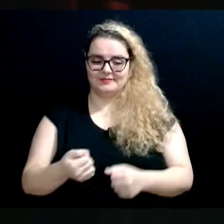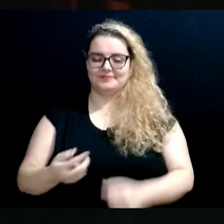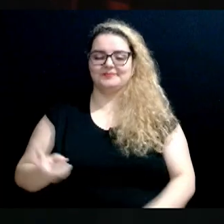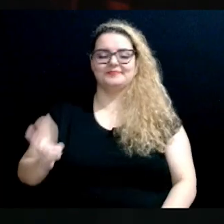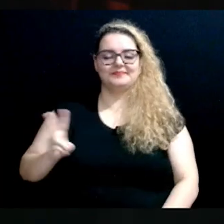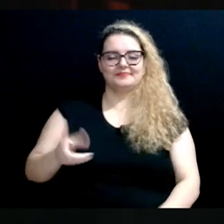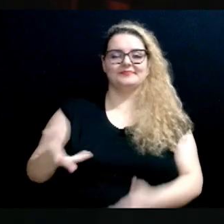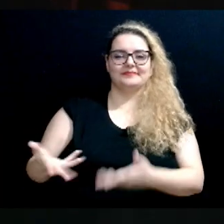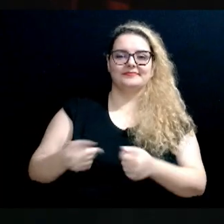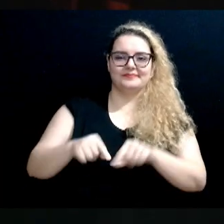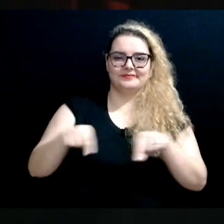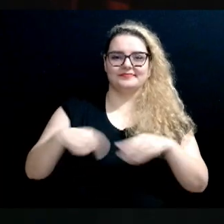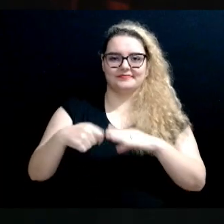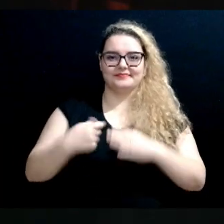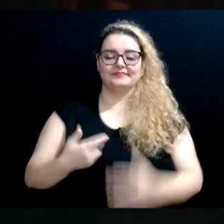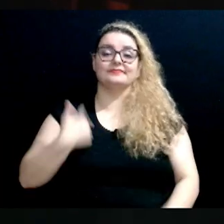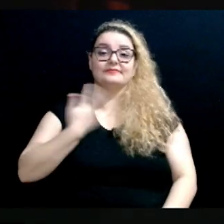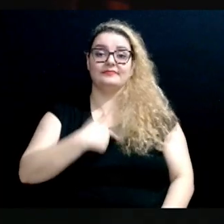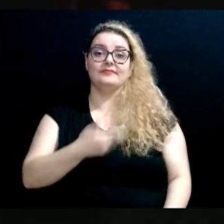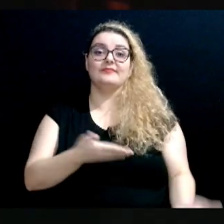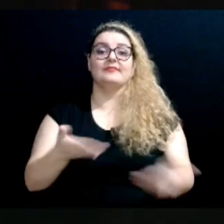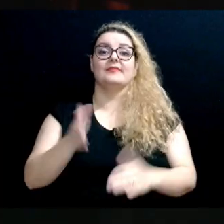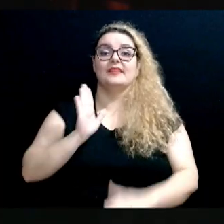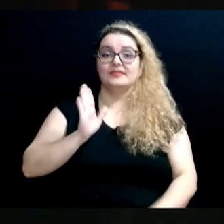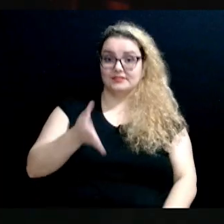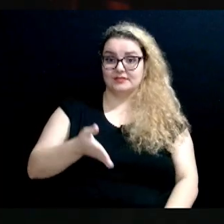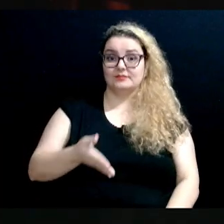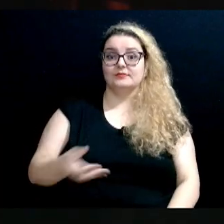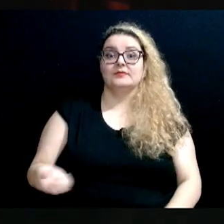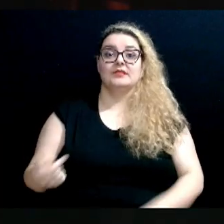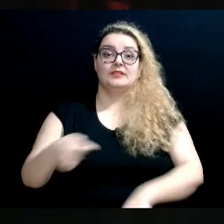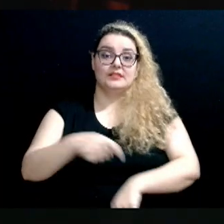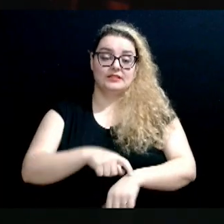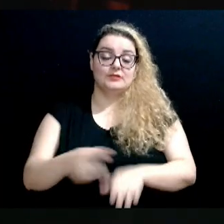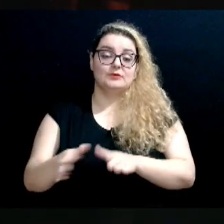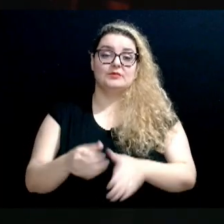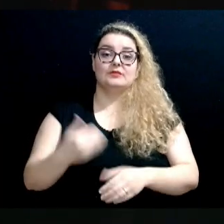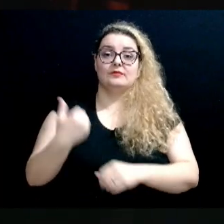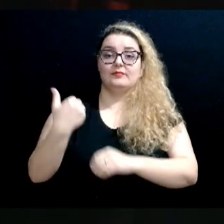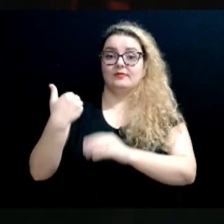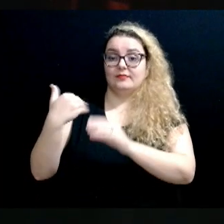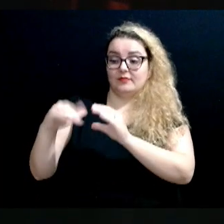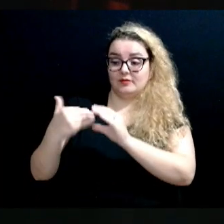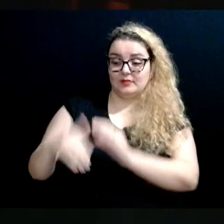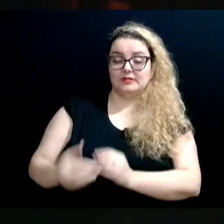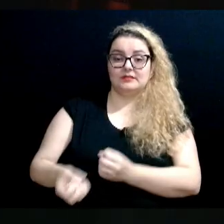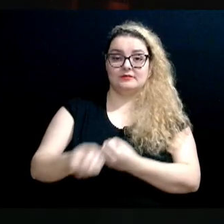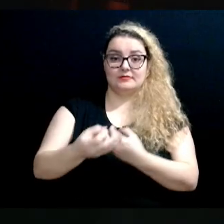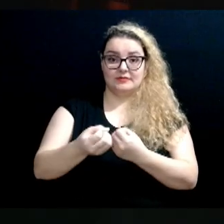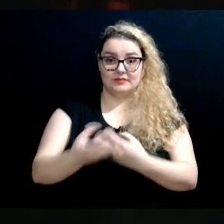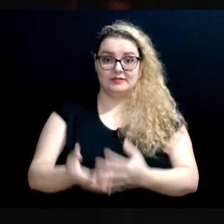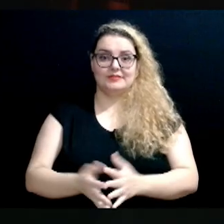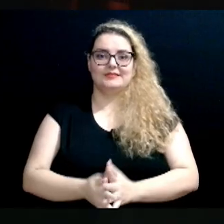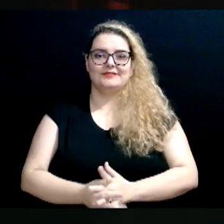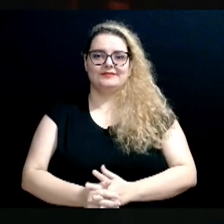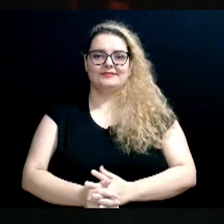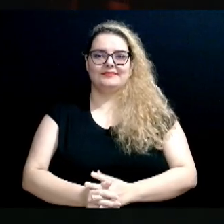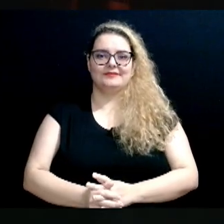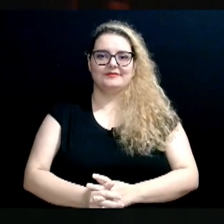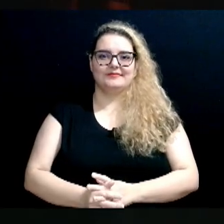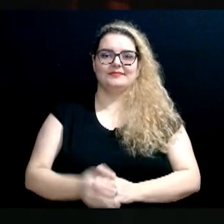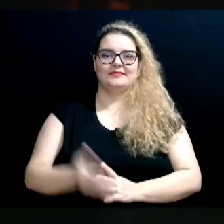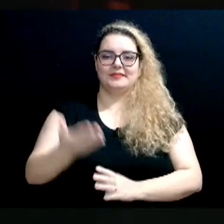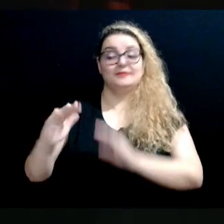daqui a pouquinho nós vamos apresentá-los. Enquanto isso, eu vou mandando para você as informações e você vai mandando a sua mensagem para a